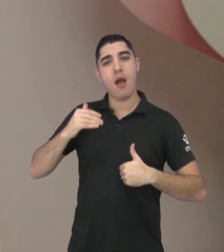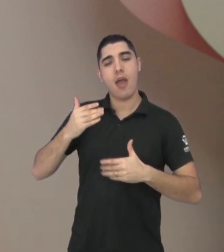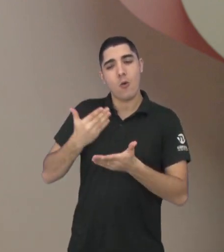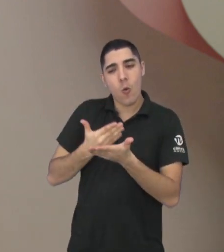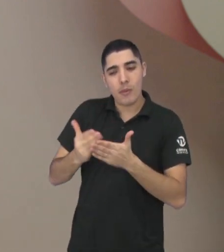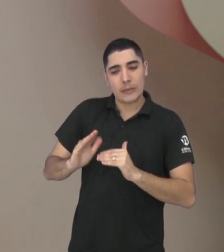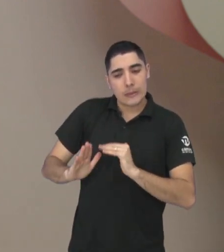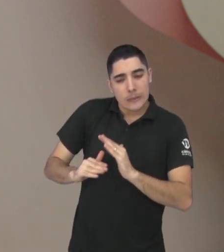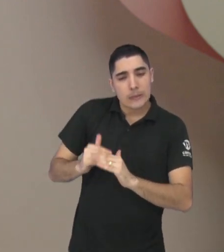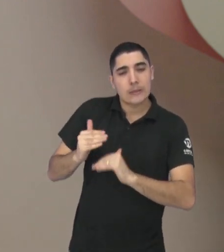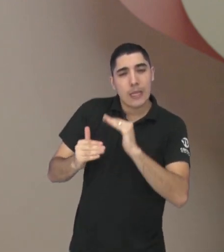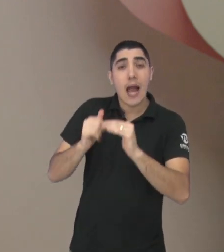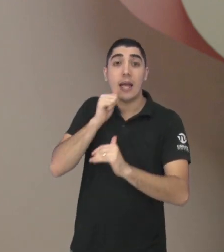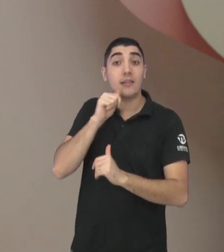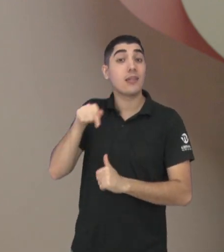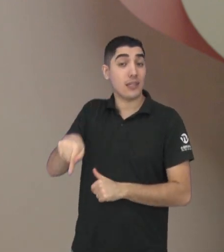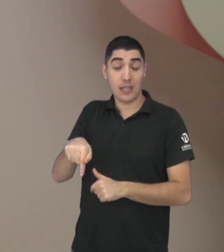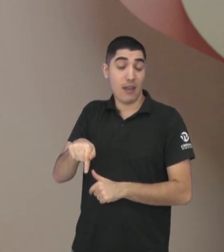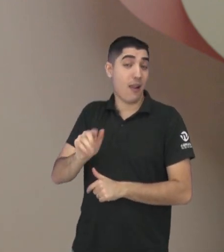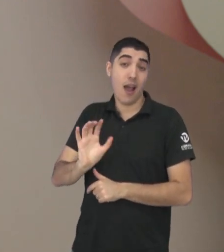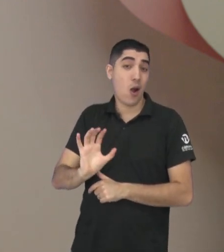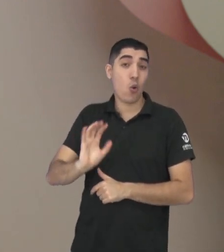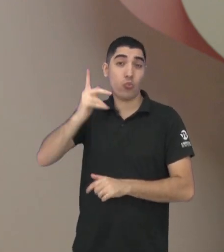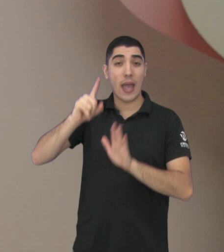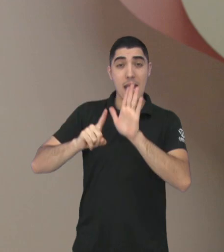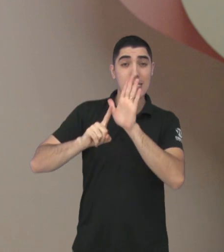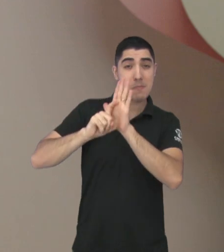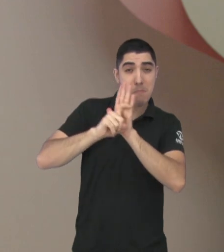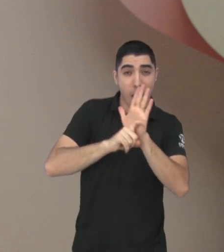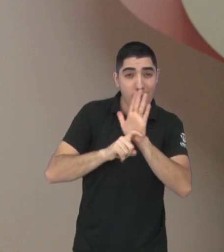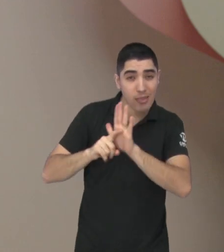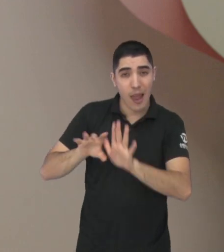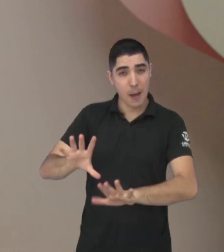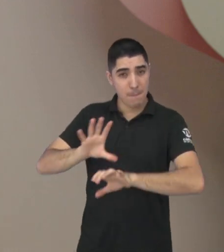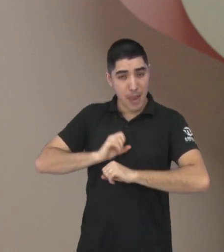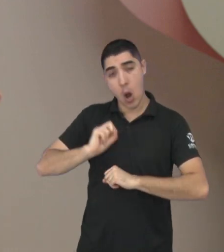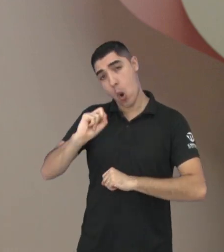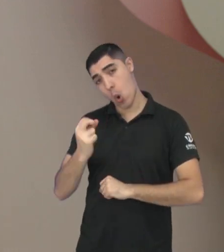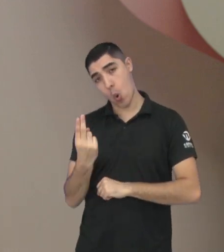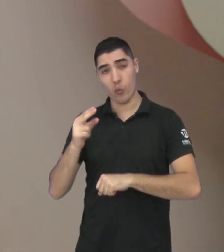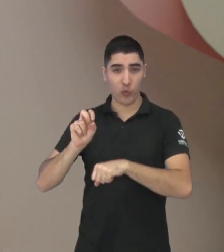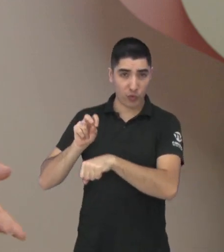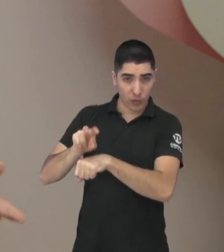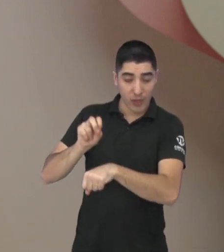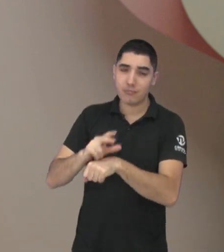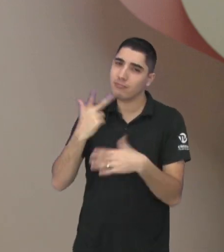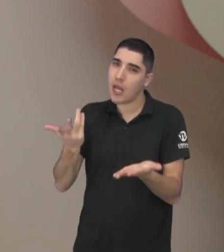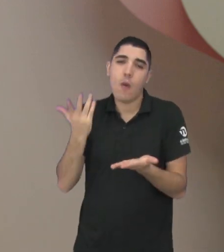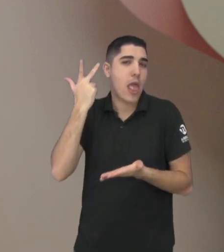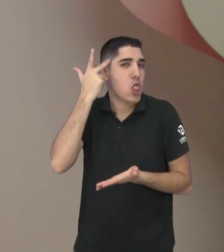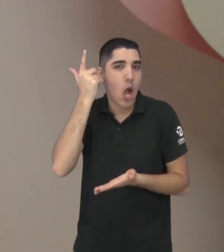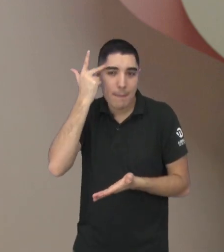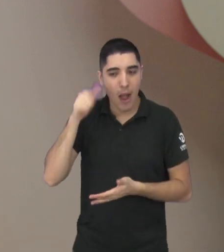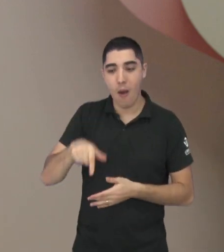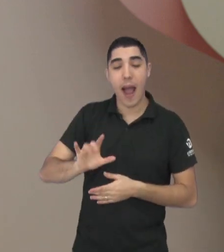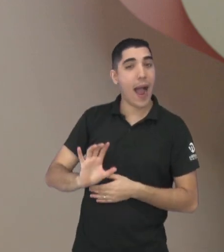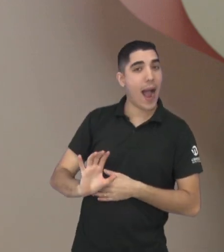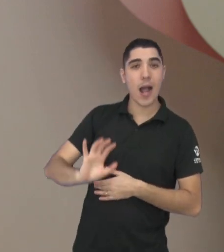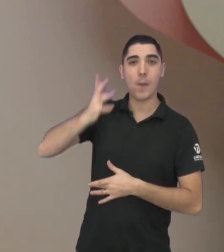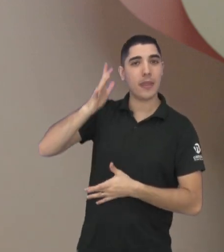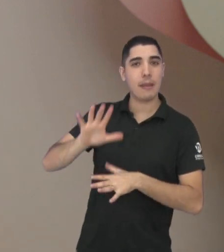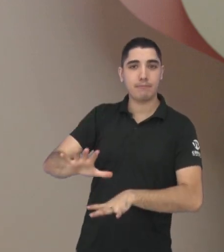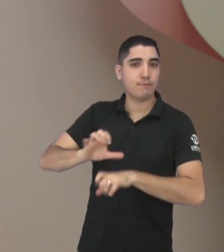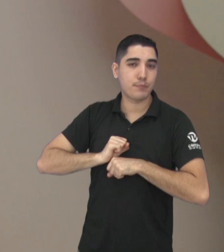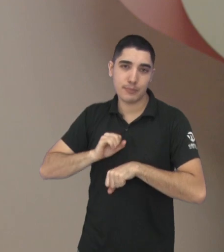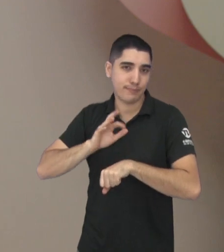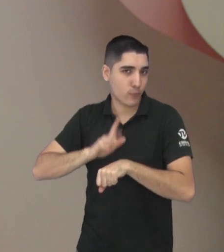amadurecimento e ainda não sabe lidar com vírus e bactérias com eficiência total, é comum que o organismo seja atacado